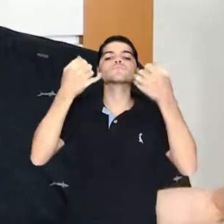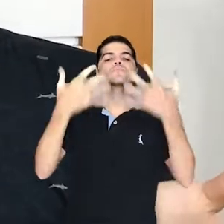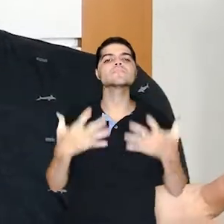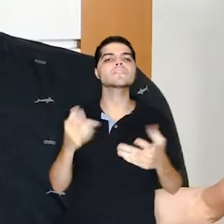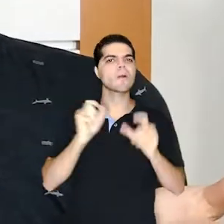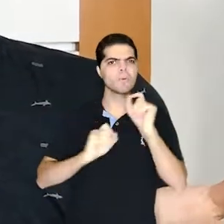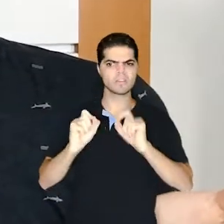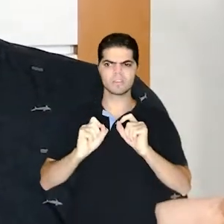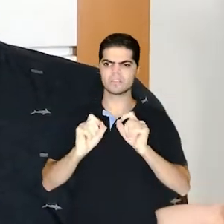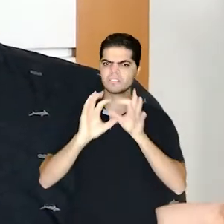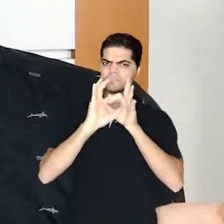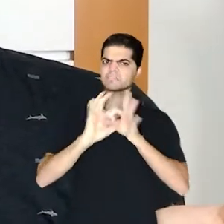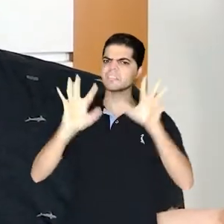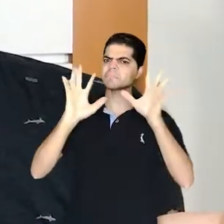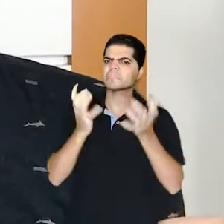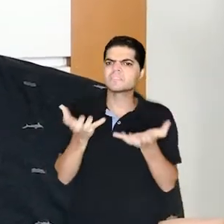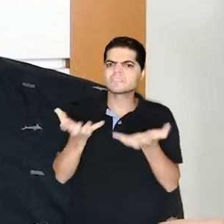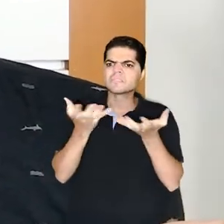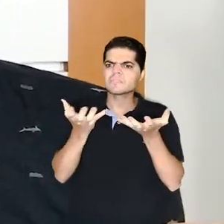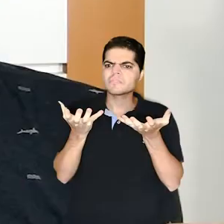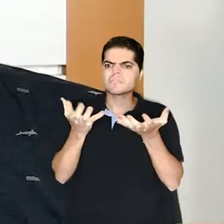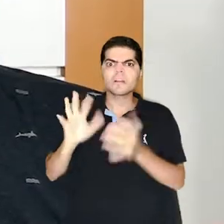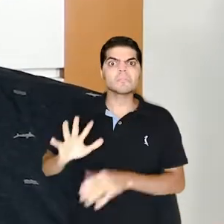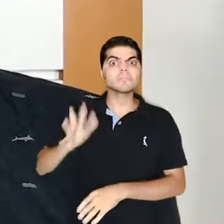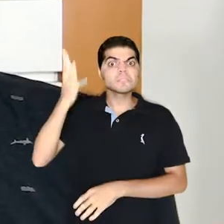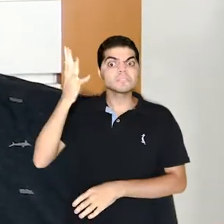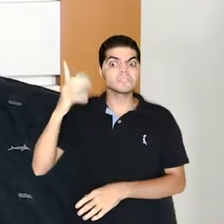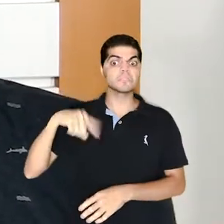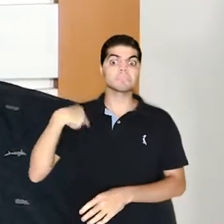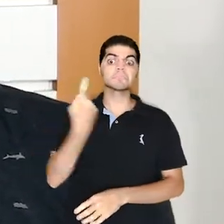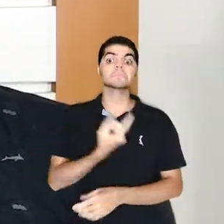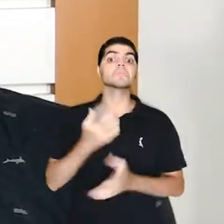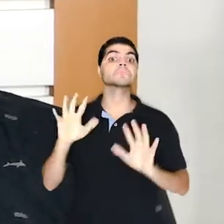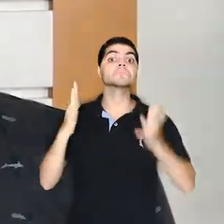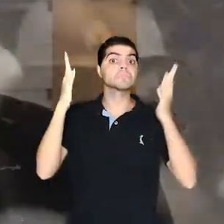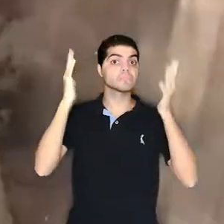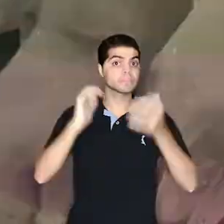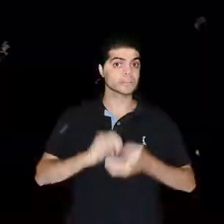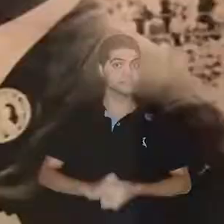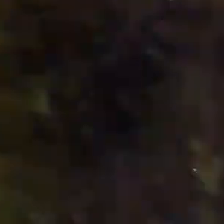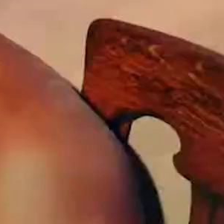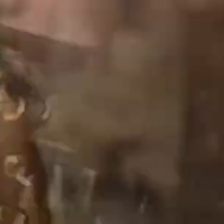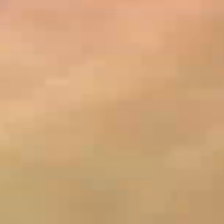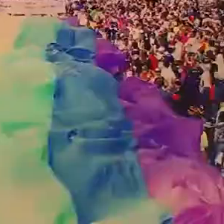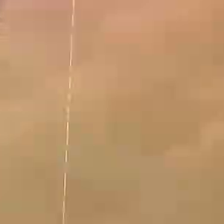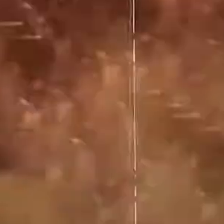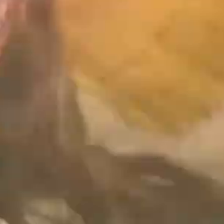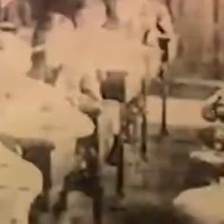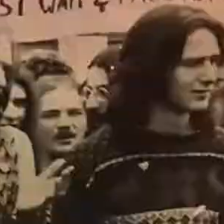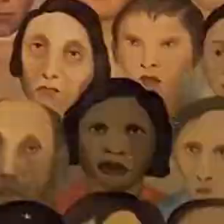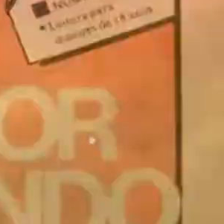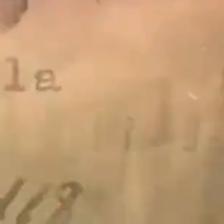pensar, afinal, que independência foi essa? E o que que dela a gente quer comemorar?